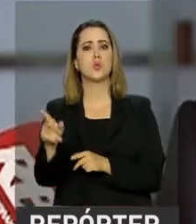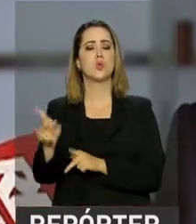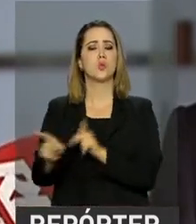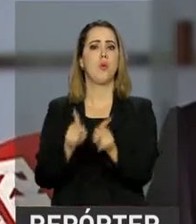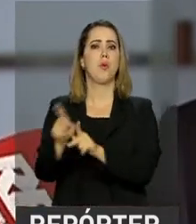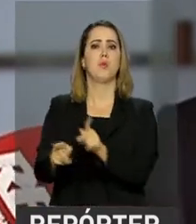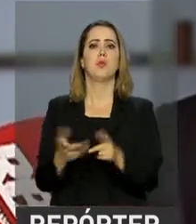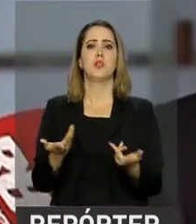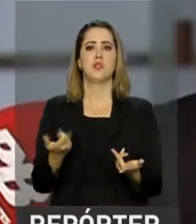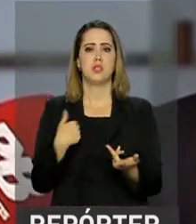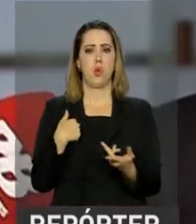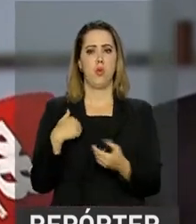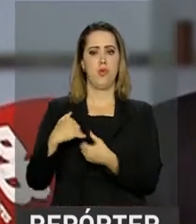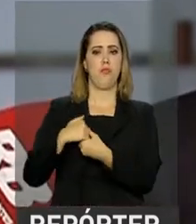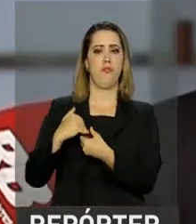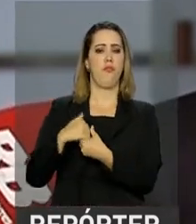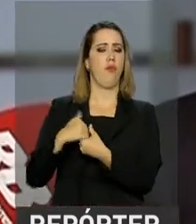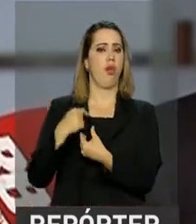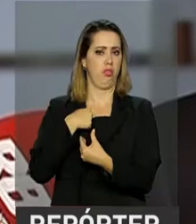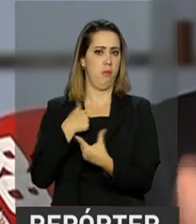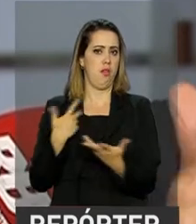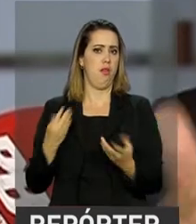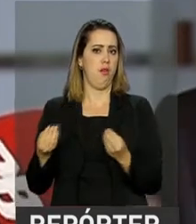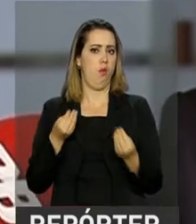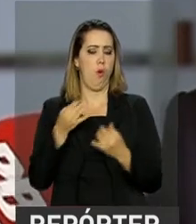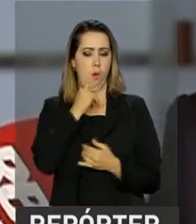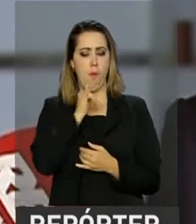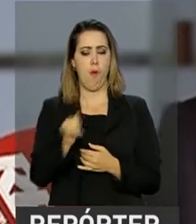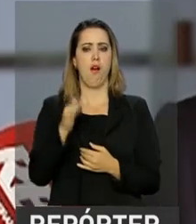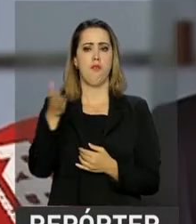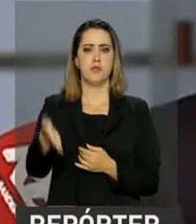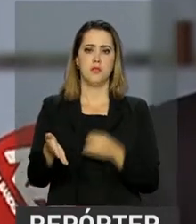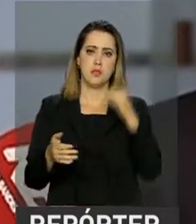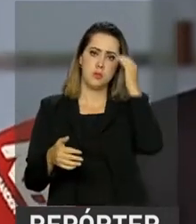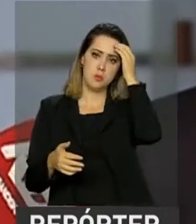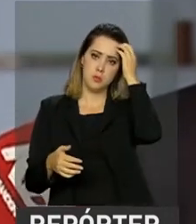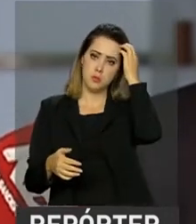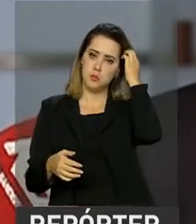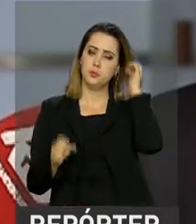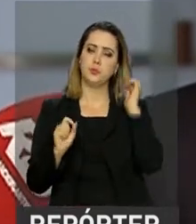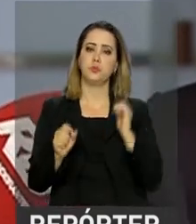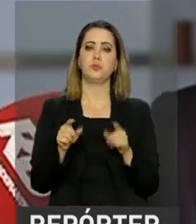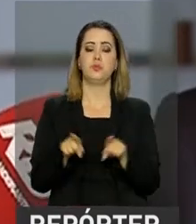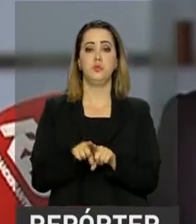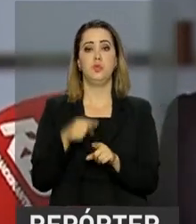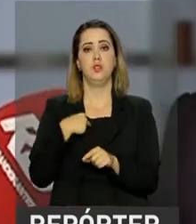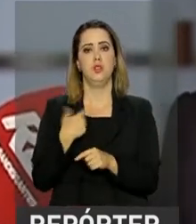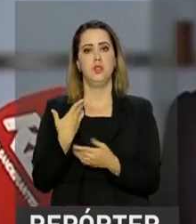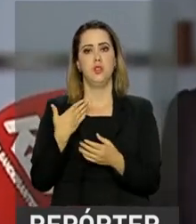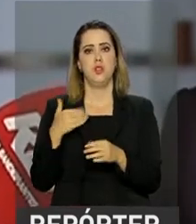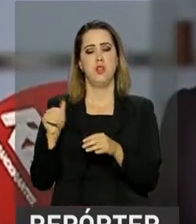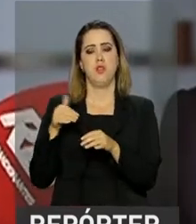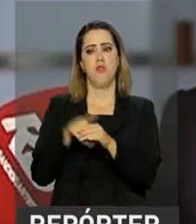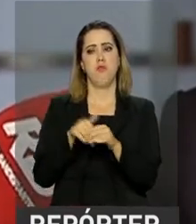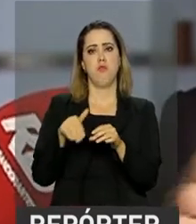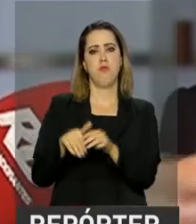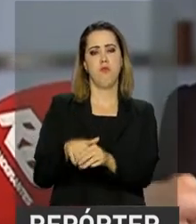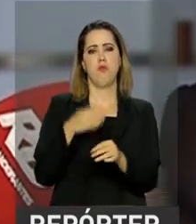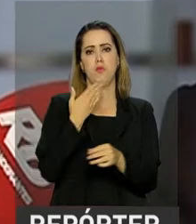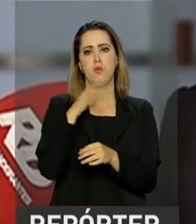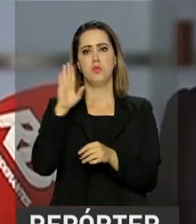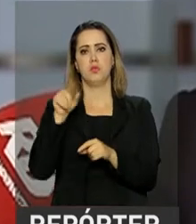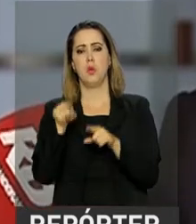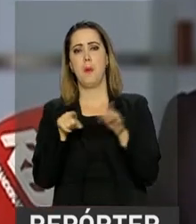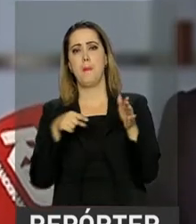eleitor o ano que vem, né, quando eu for disputar a eleição, o parlamentar dizendo, quando